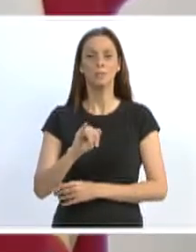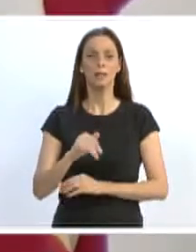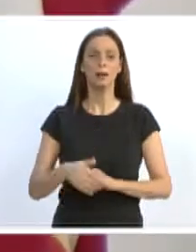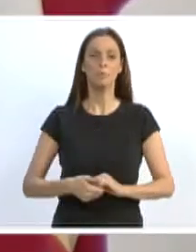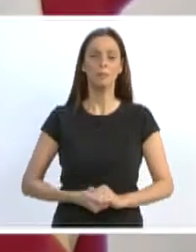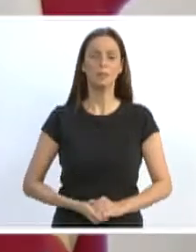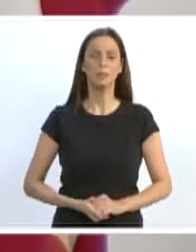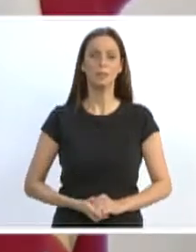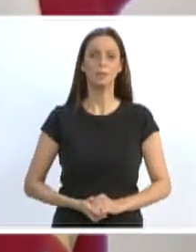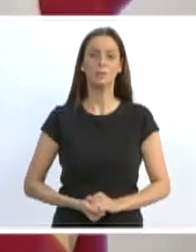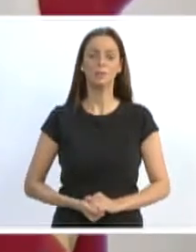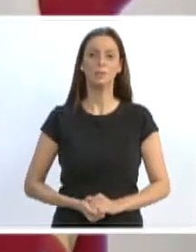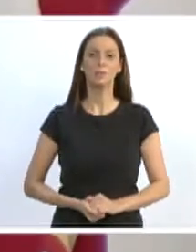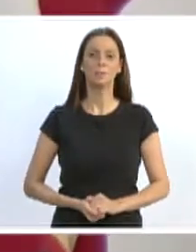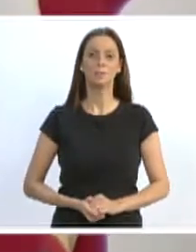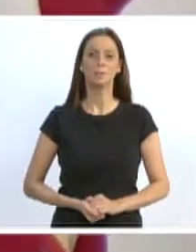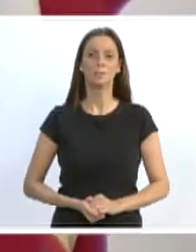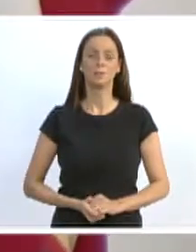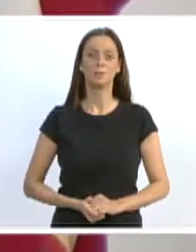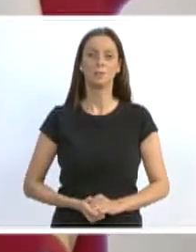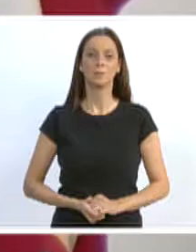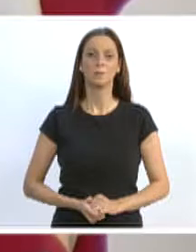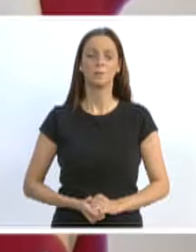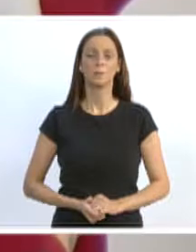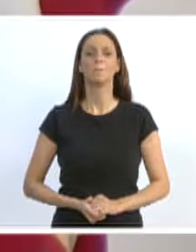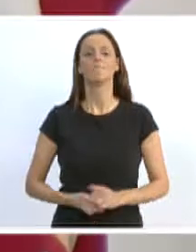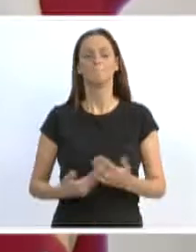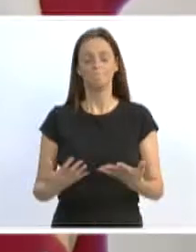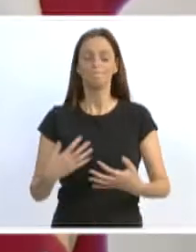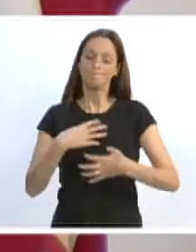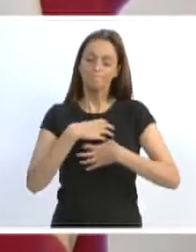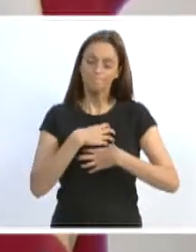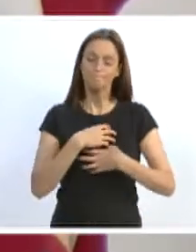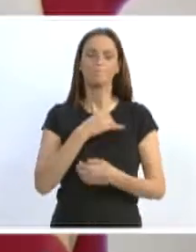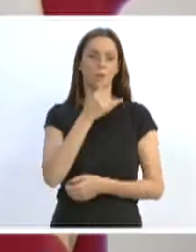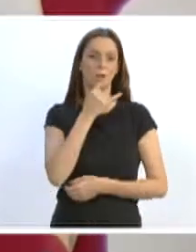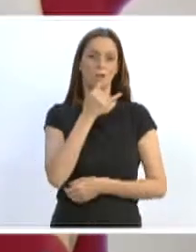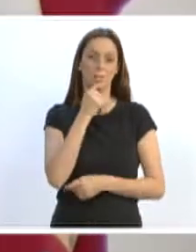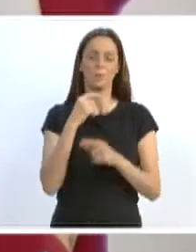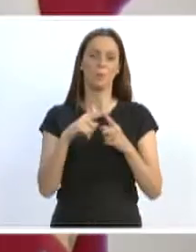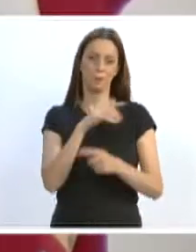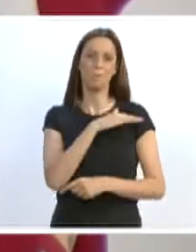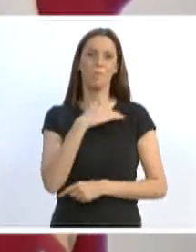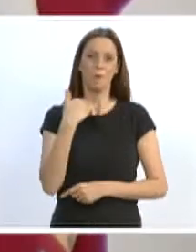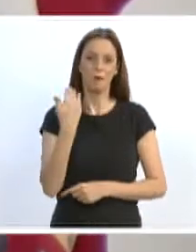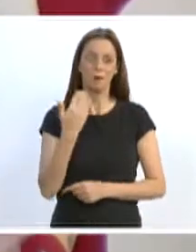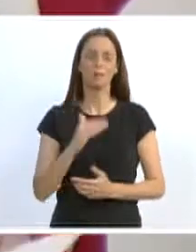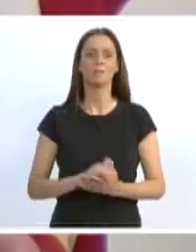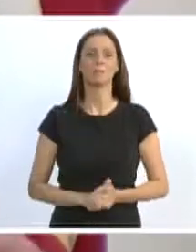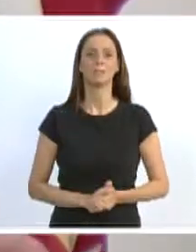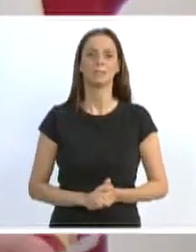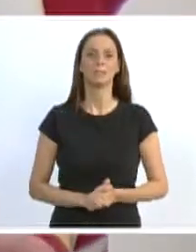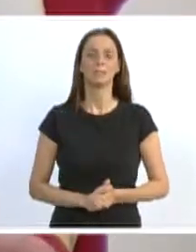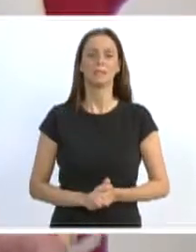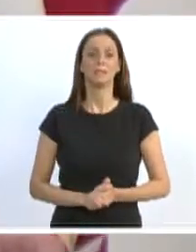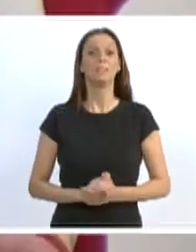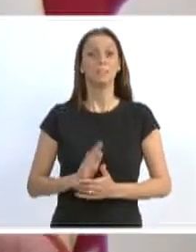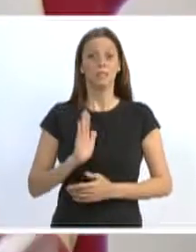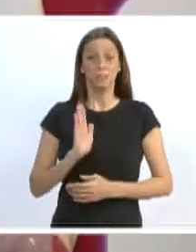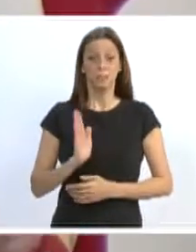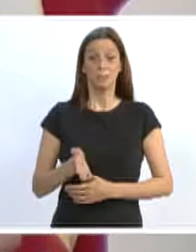então fica aqui os nossos votos de pesar inclusive já fiz e solicitei